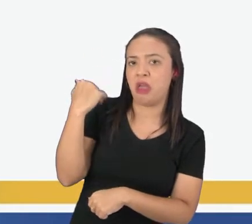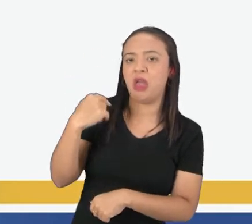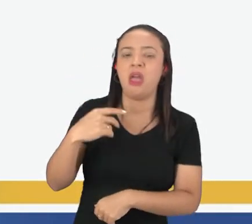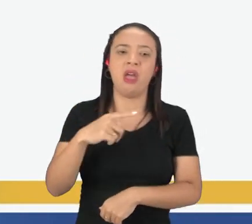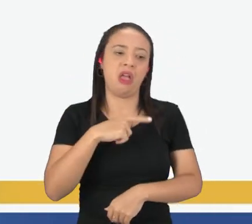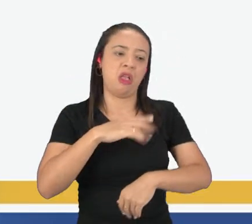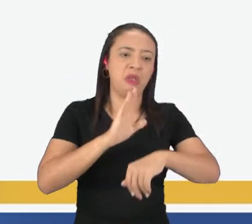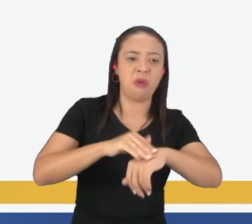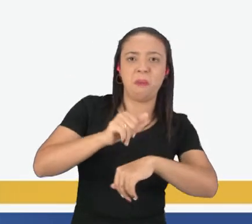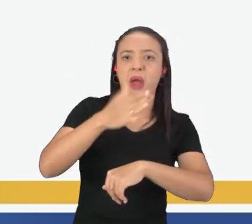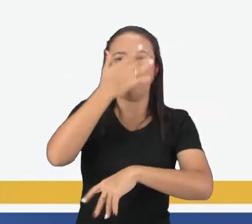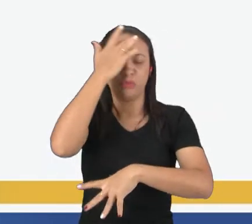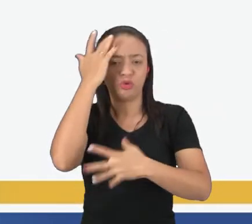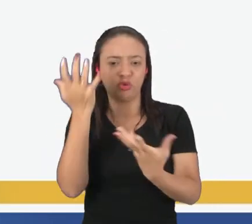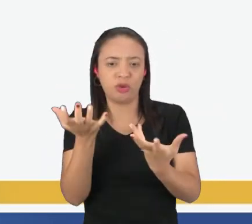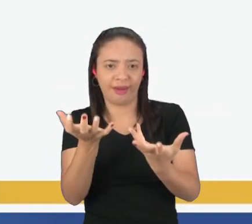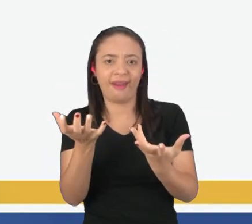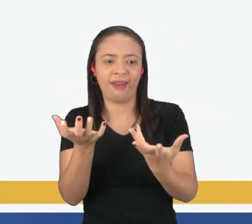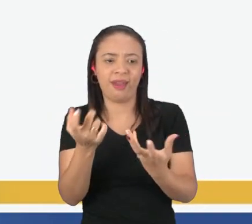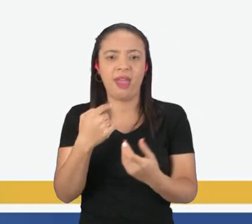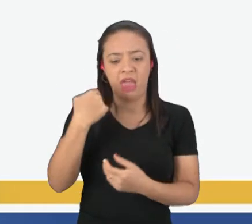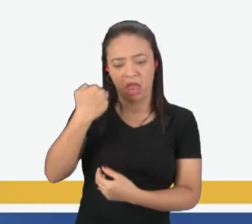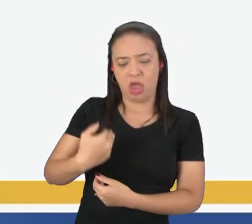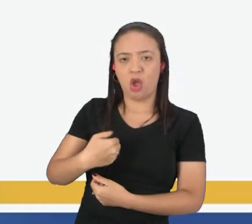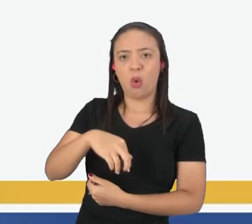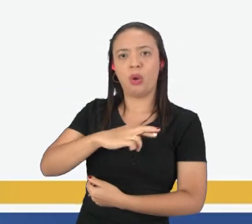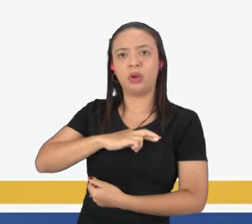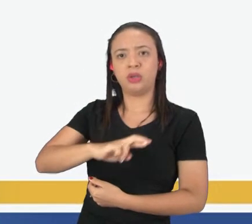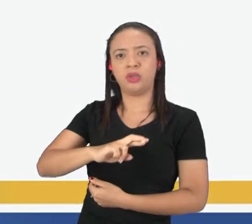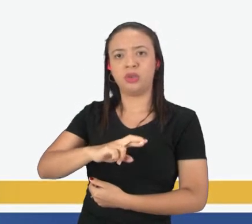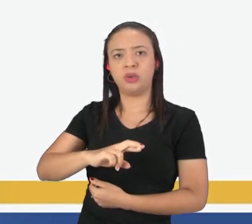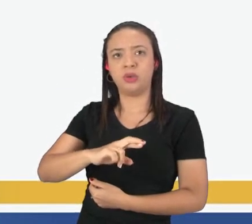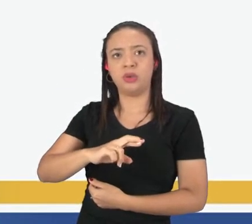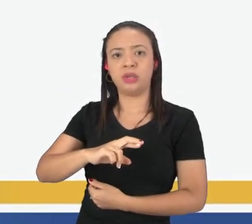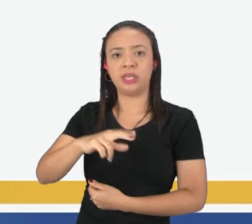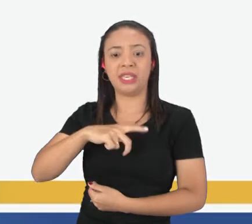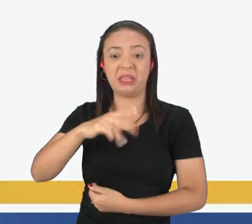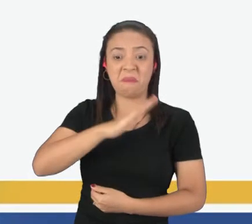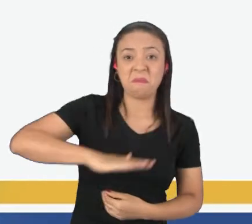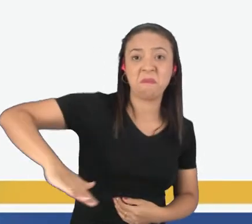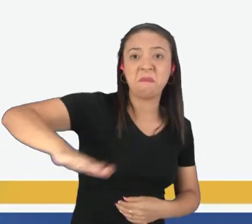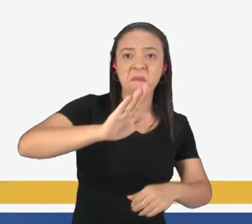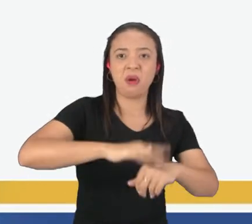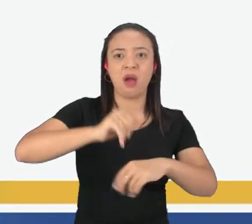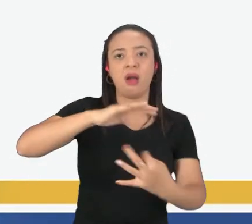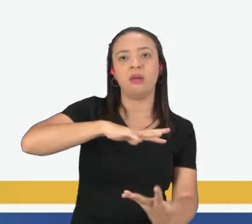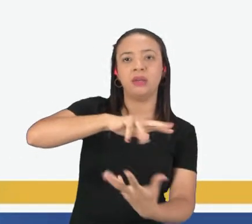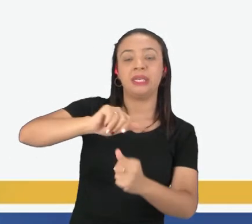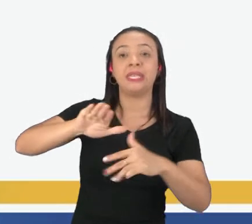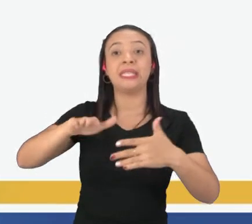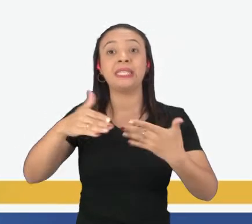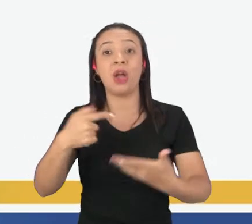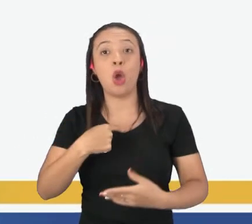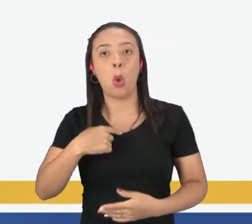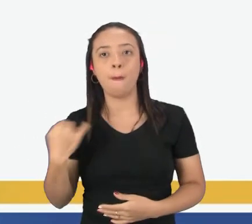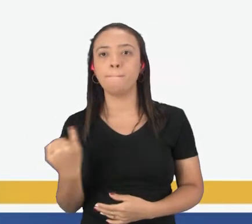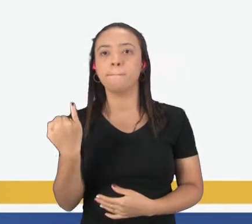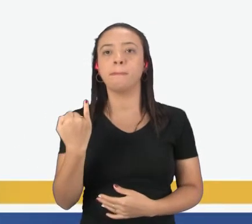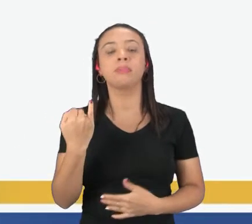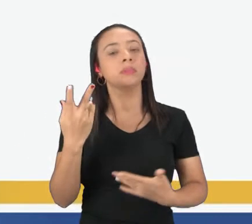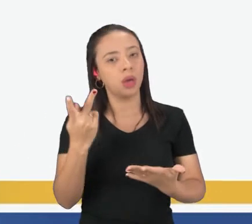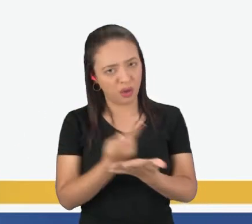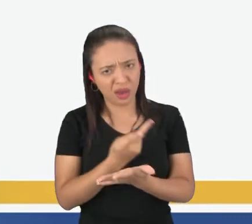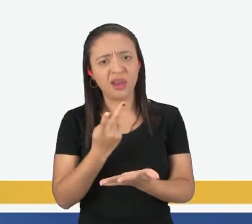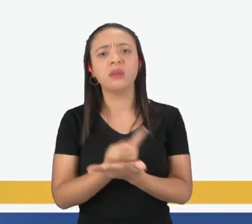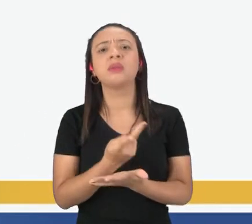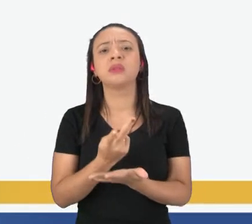tem um número maior de adeptos, eu sou uma religião que cobre uma área maior no planeta, então eu sou a mais importante. Isso é